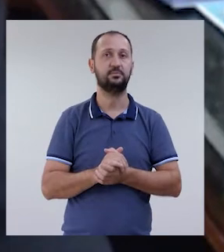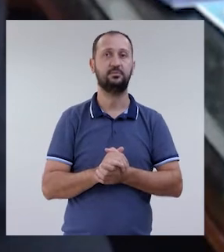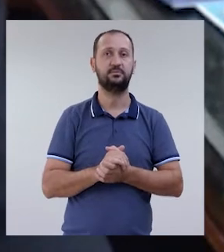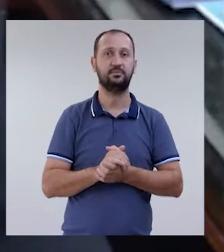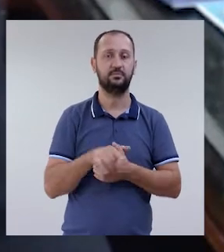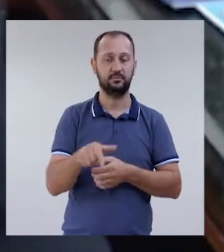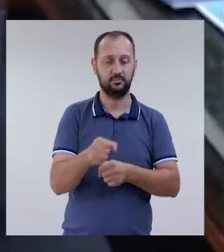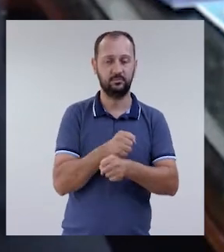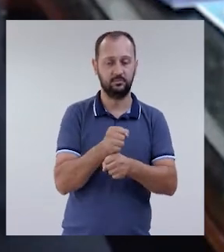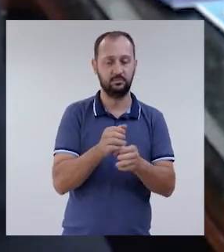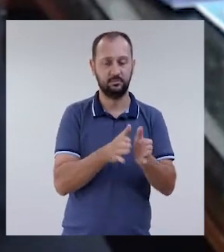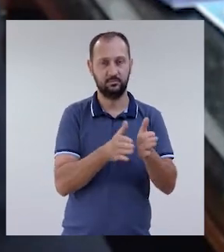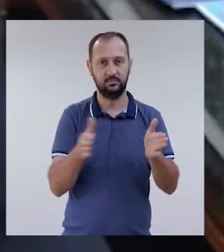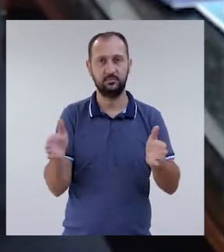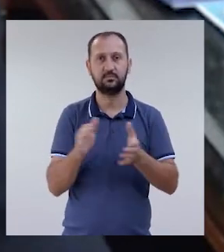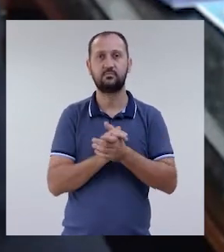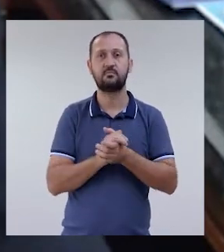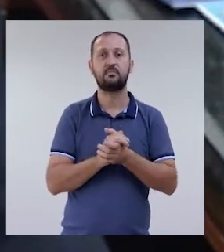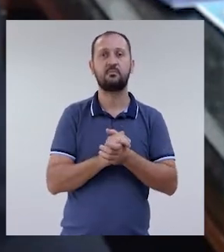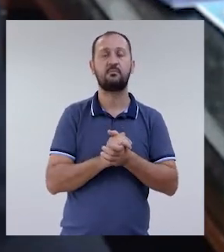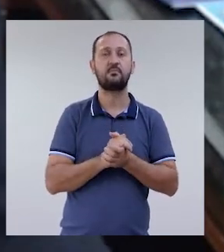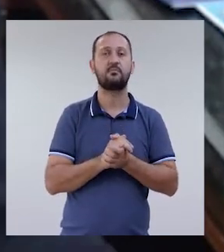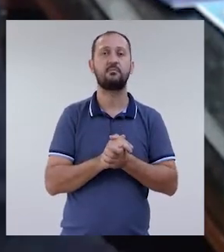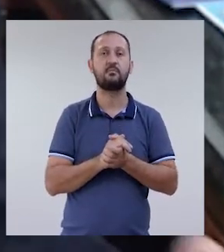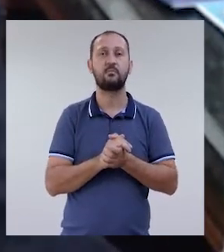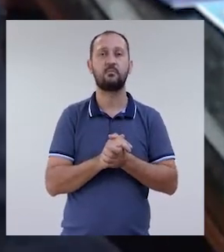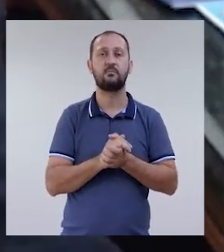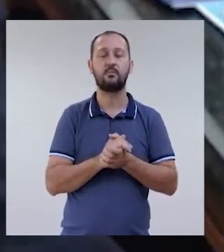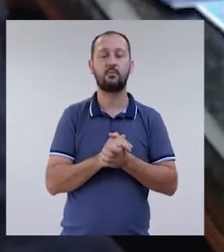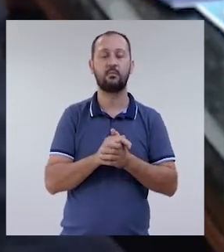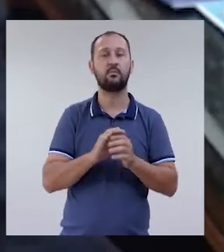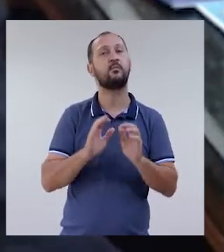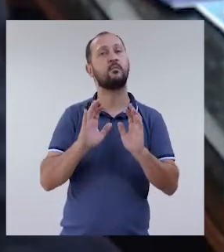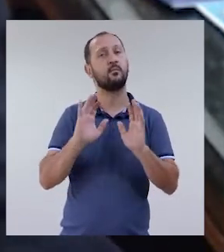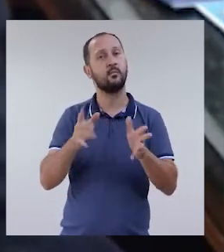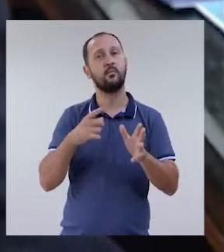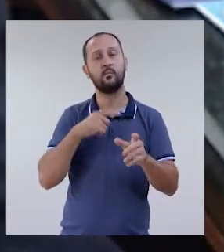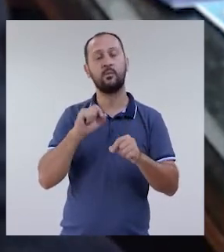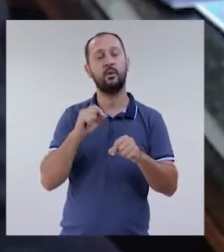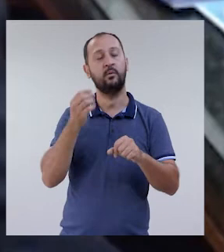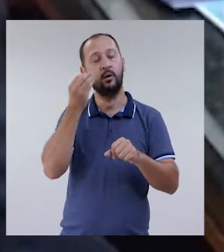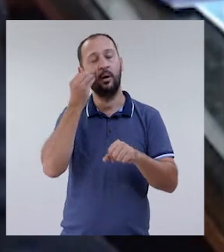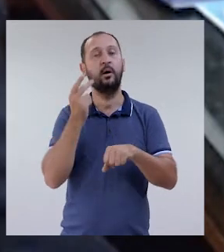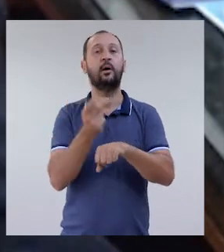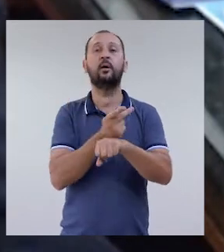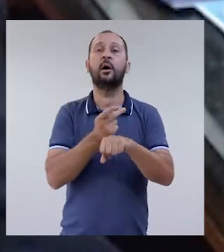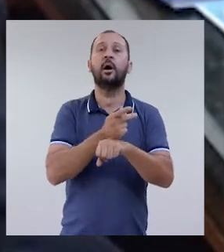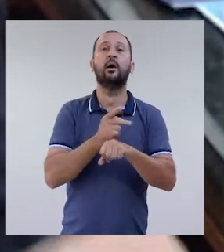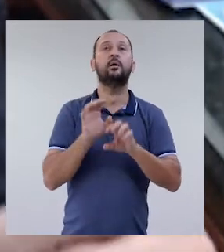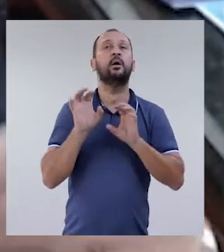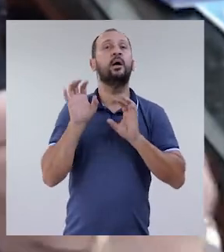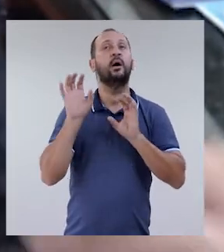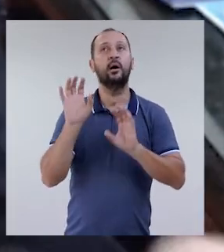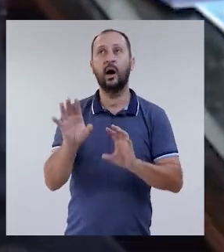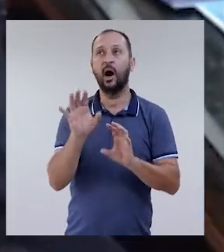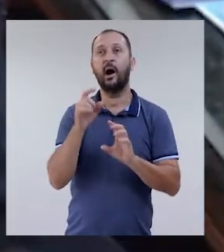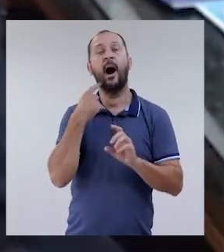né, deste ano. Não, mas nós aqui já estamos até procurando